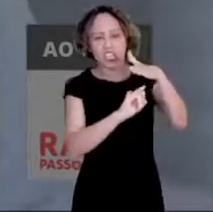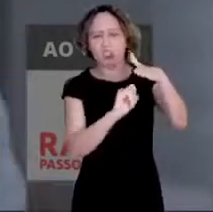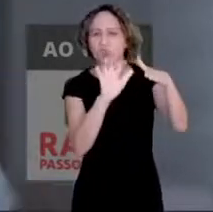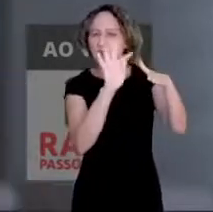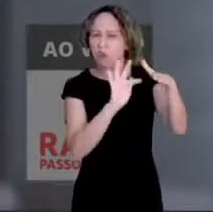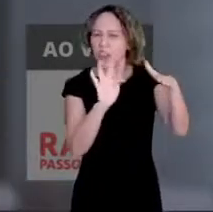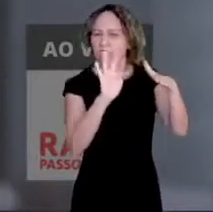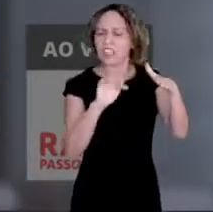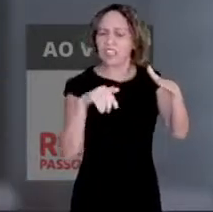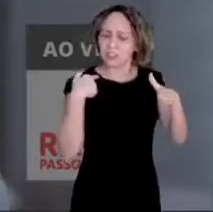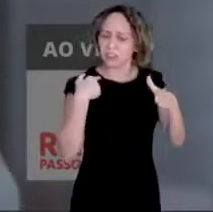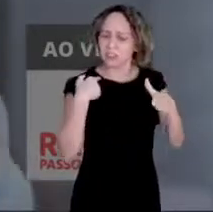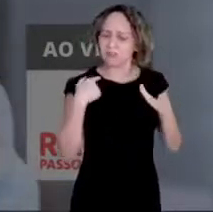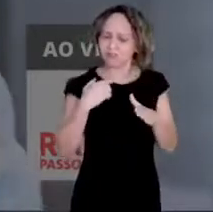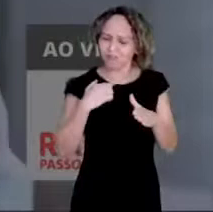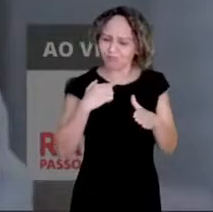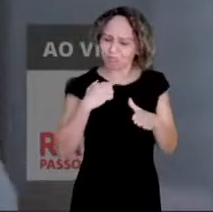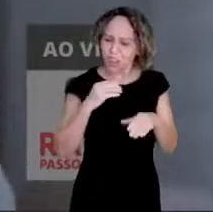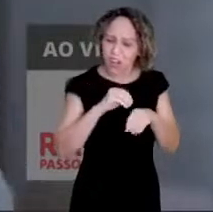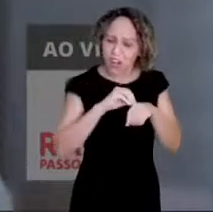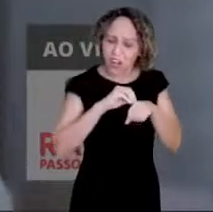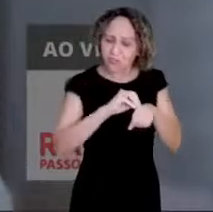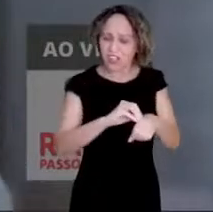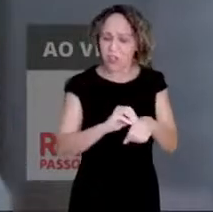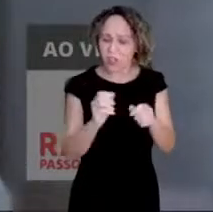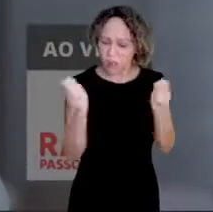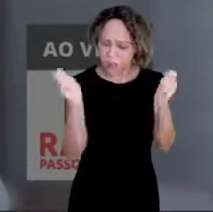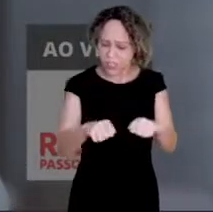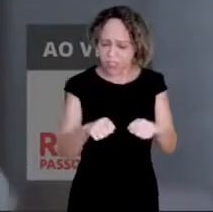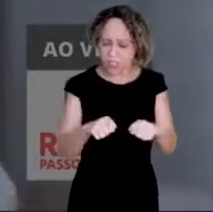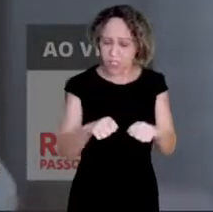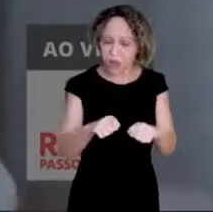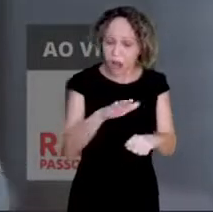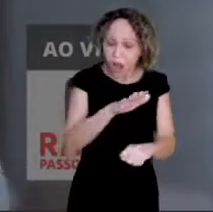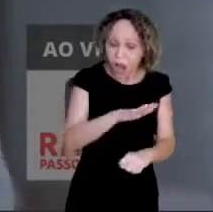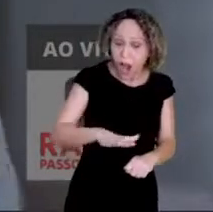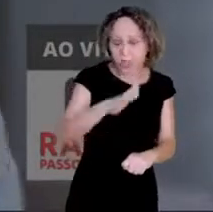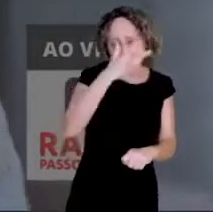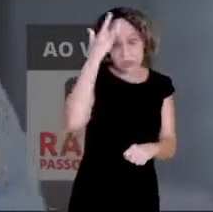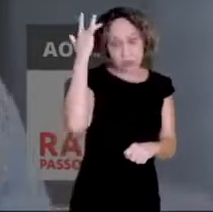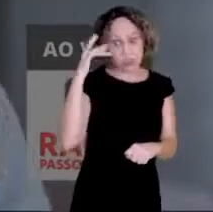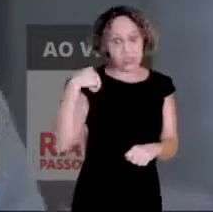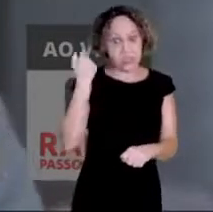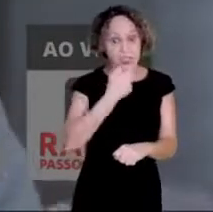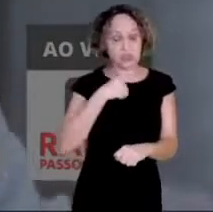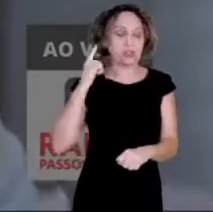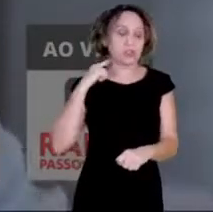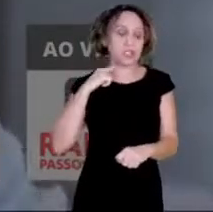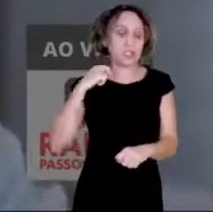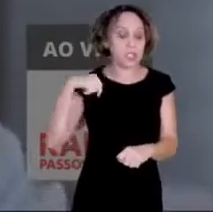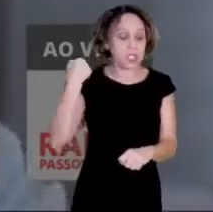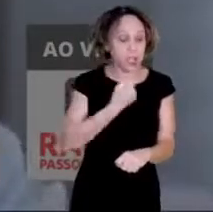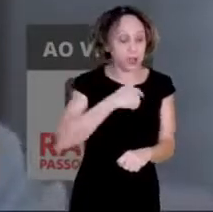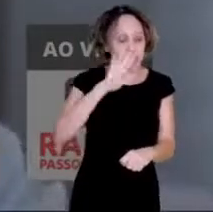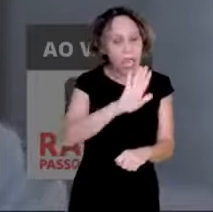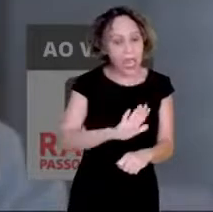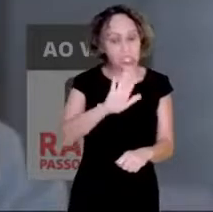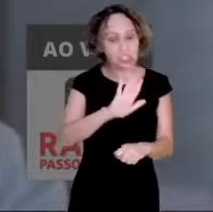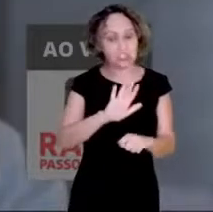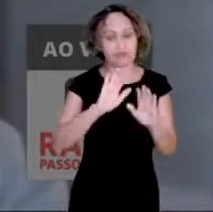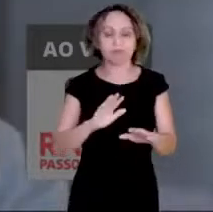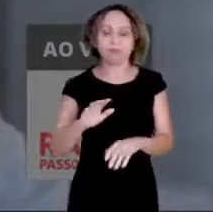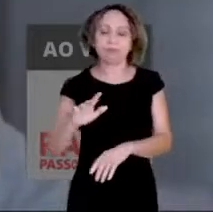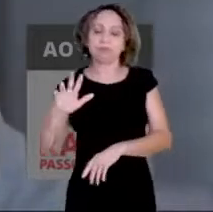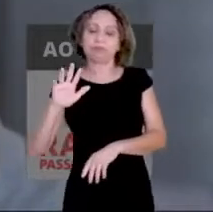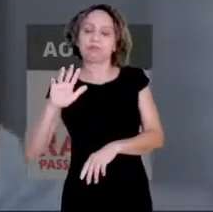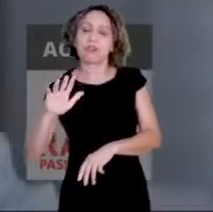por isso que nós tomamos a decisão de investir muito em educação. Você está lembrado que nós elevamos quase para